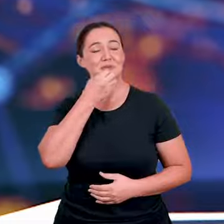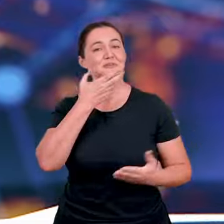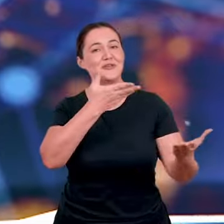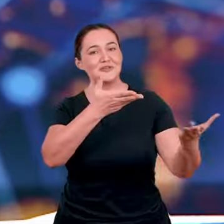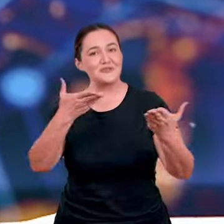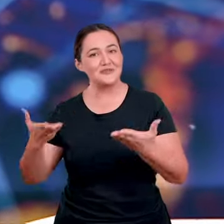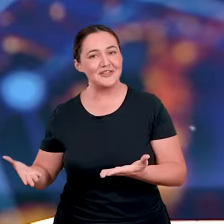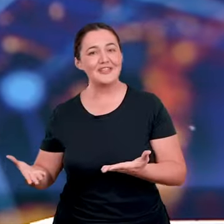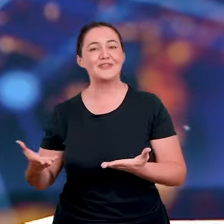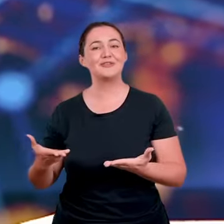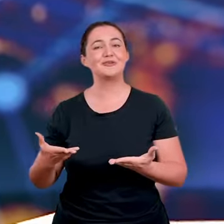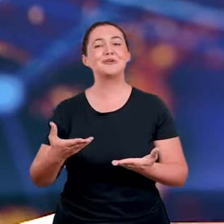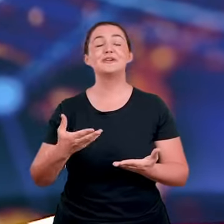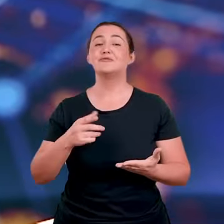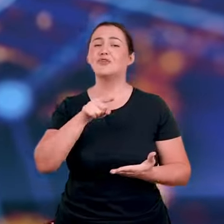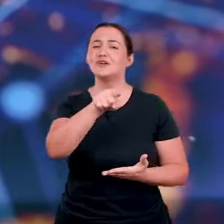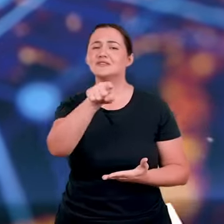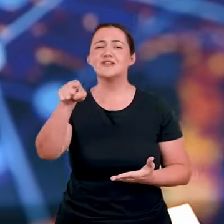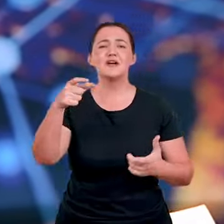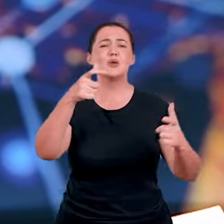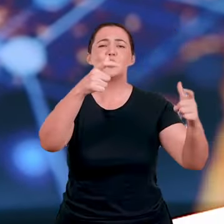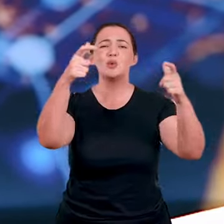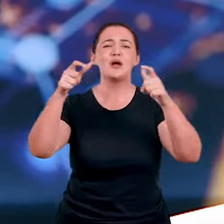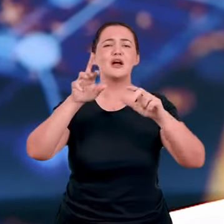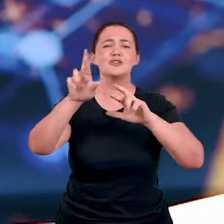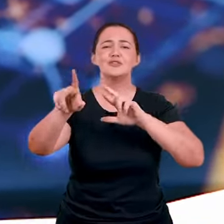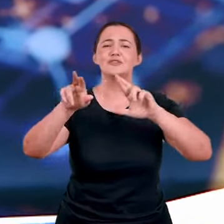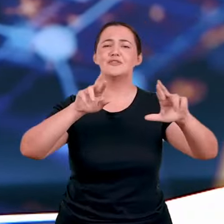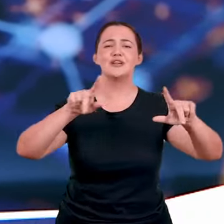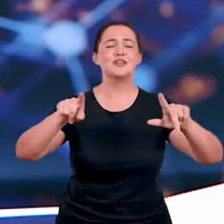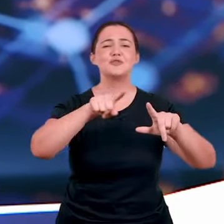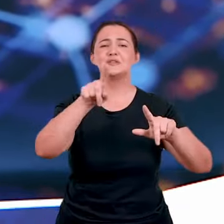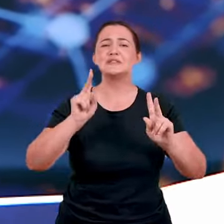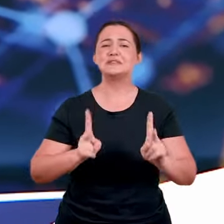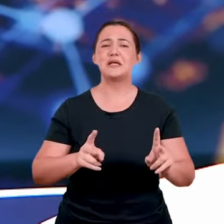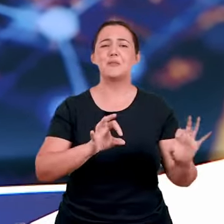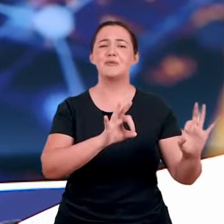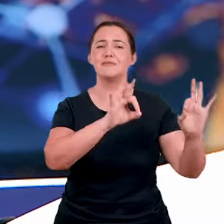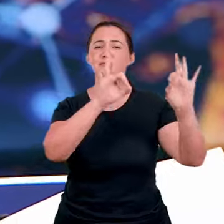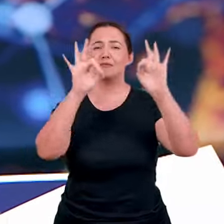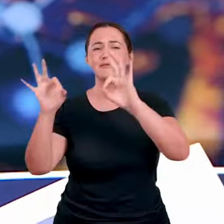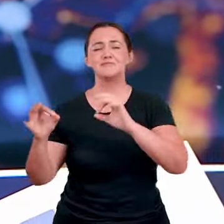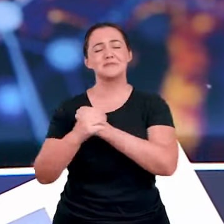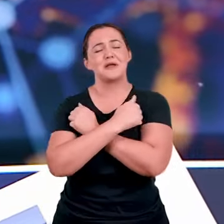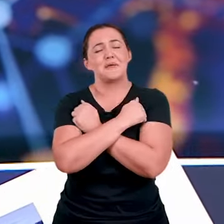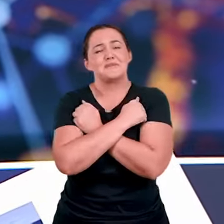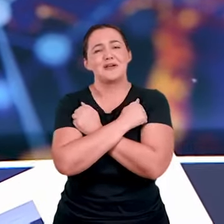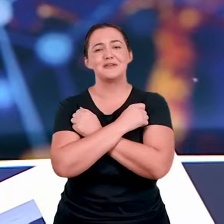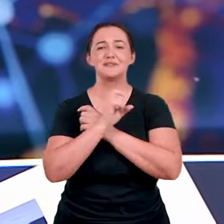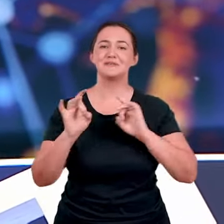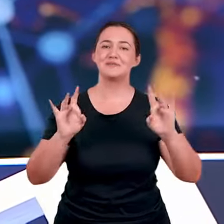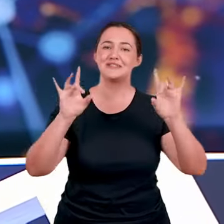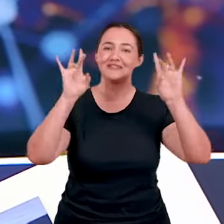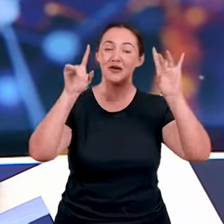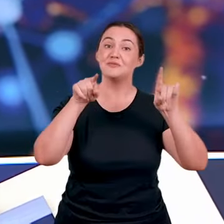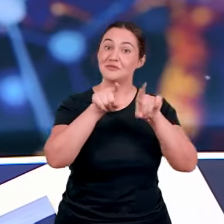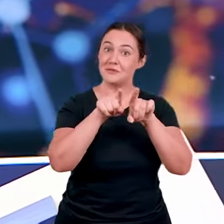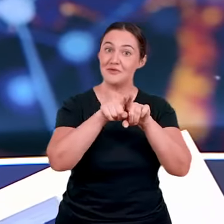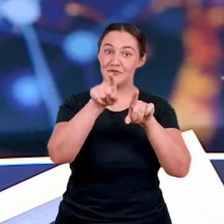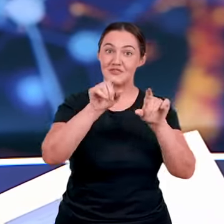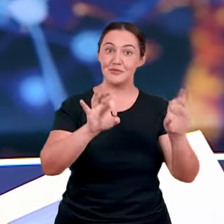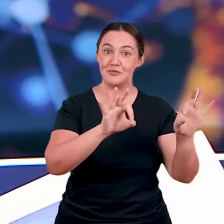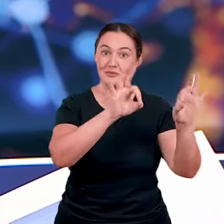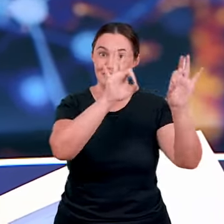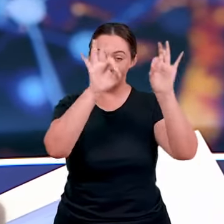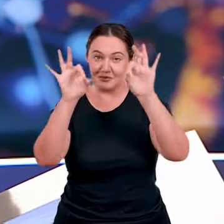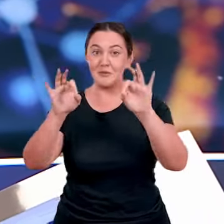todos muito bem-vindos dos mais diferentes lugares que têm acompanhado a nossa programação. Um abraço muito especial a você que tem compartilhado